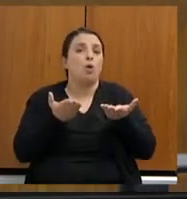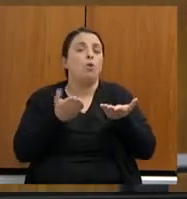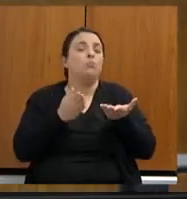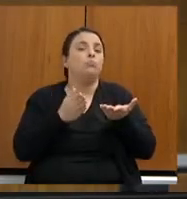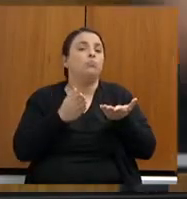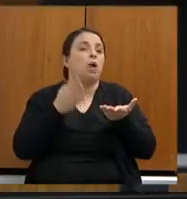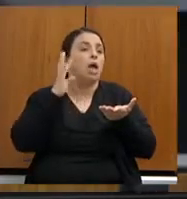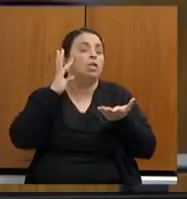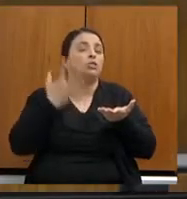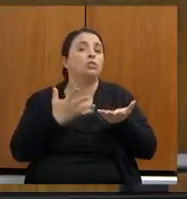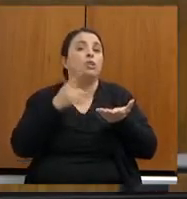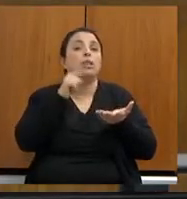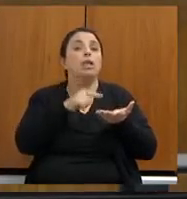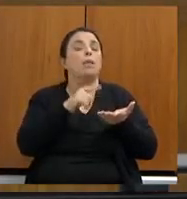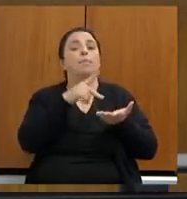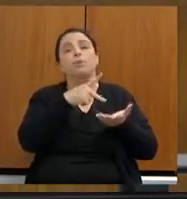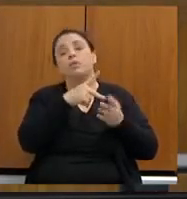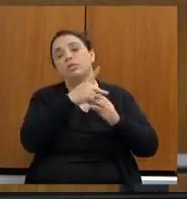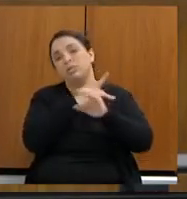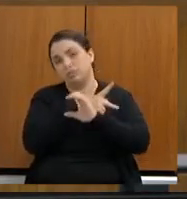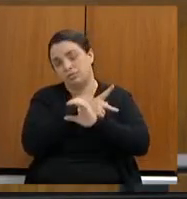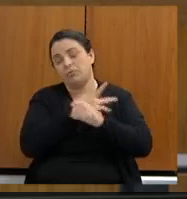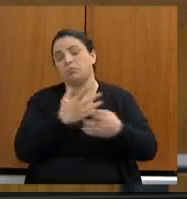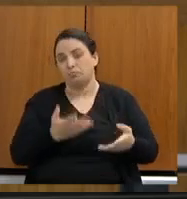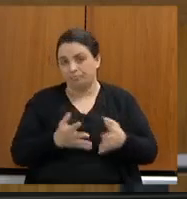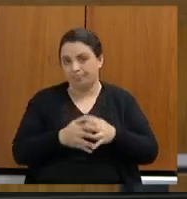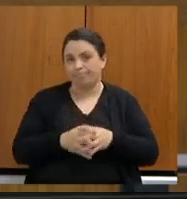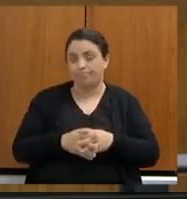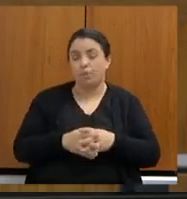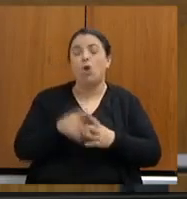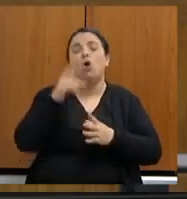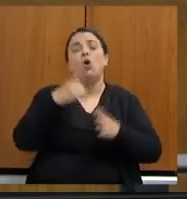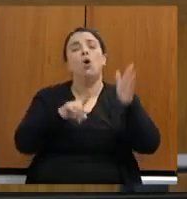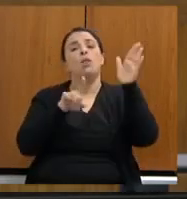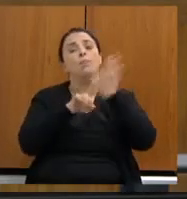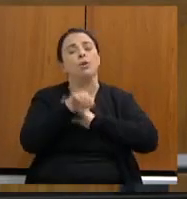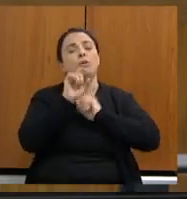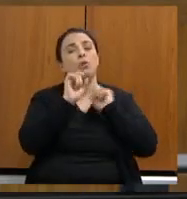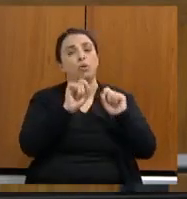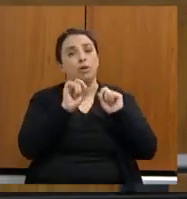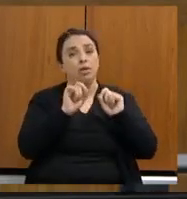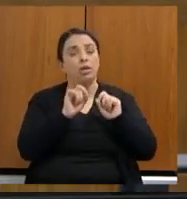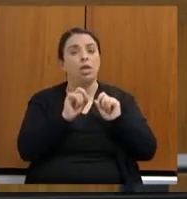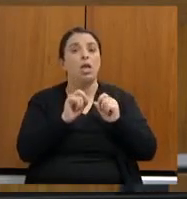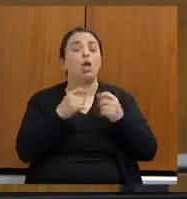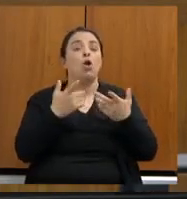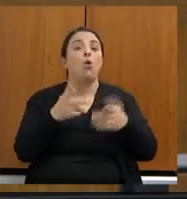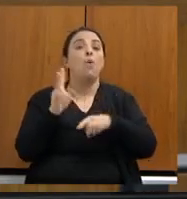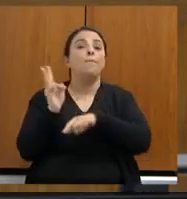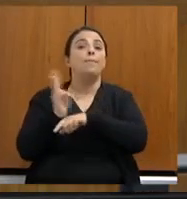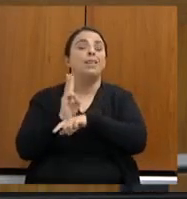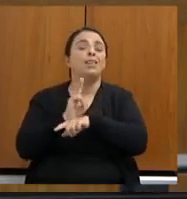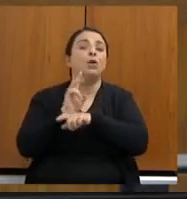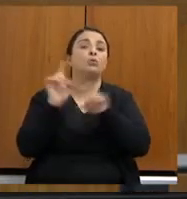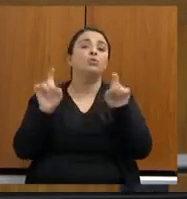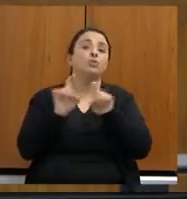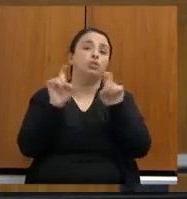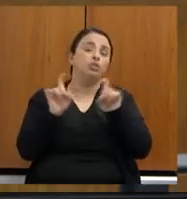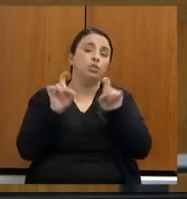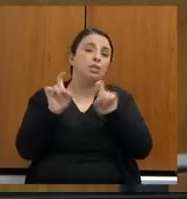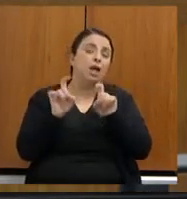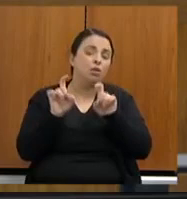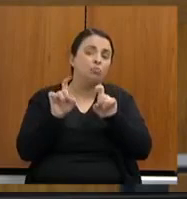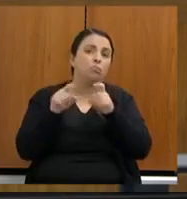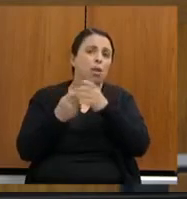o Doutor Joaquim diz respeito à implantação do plantão digital e parece